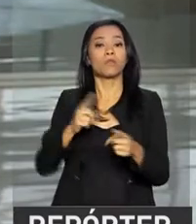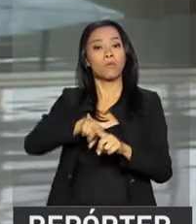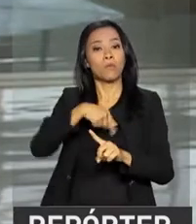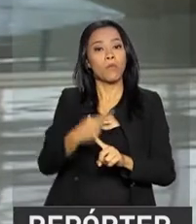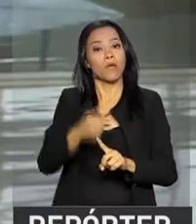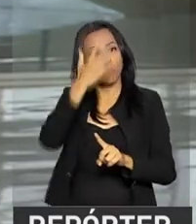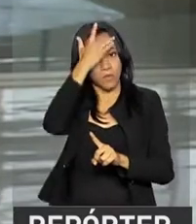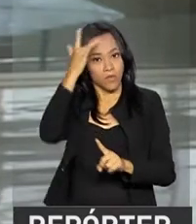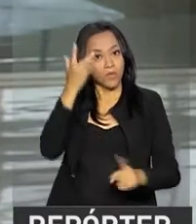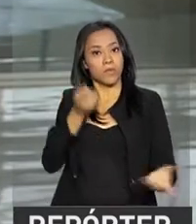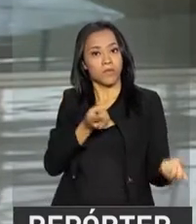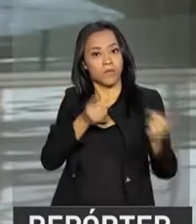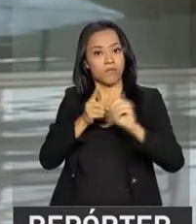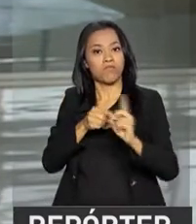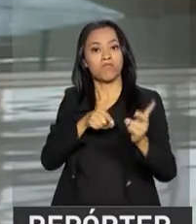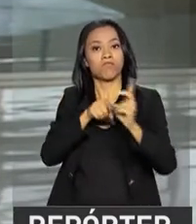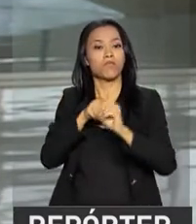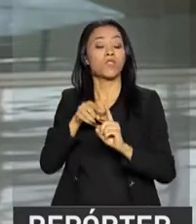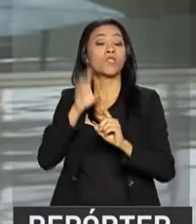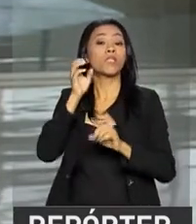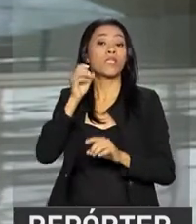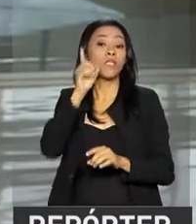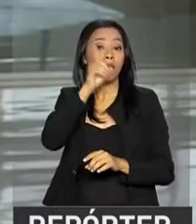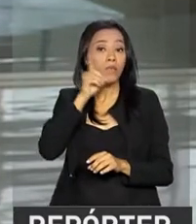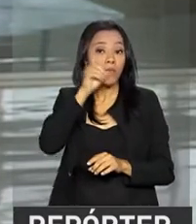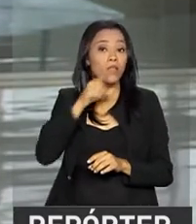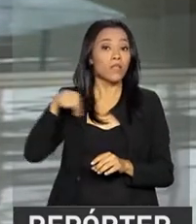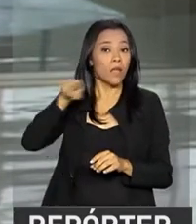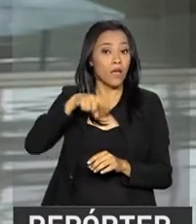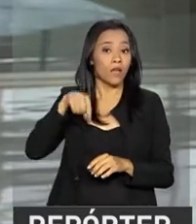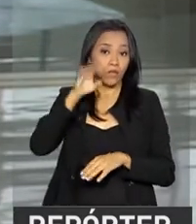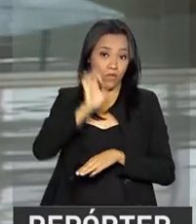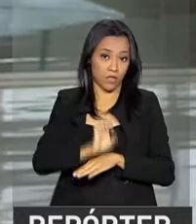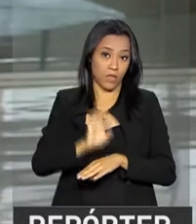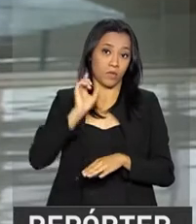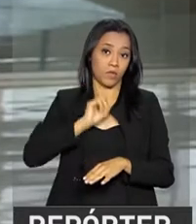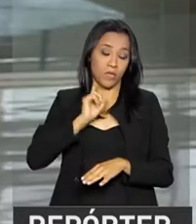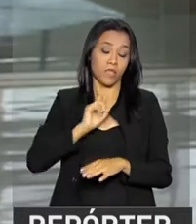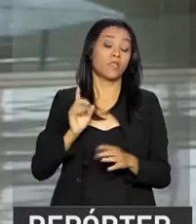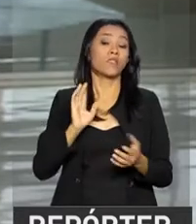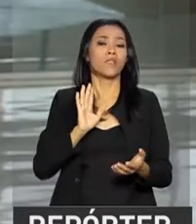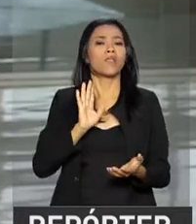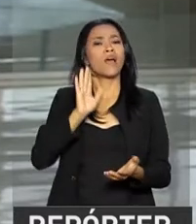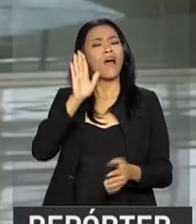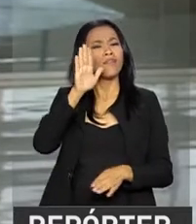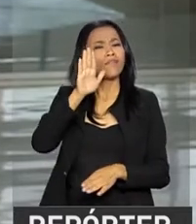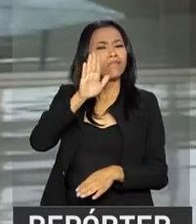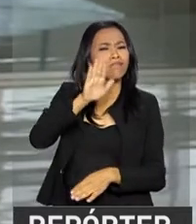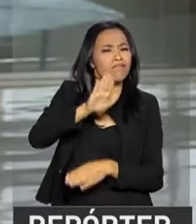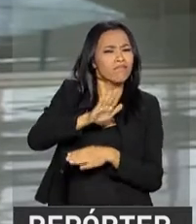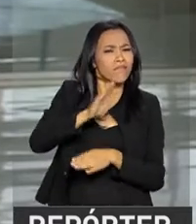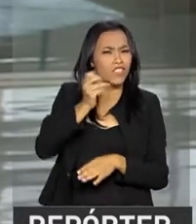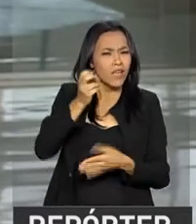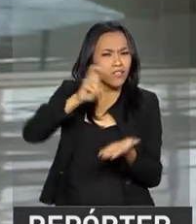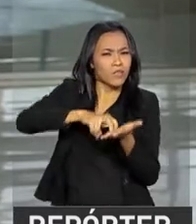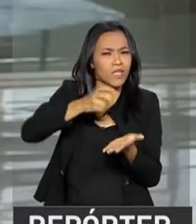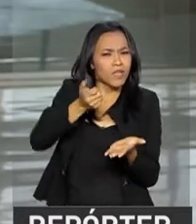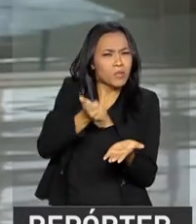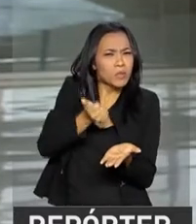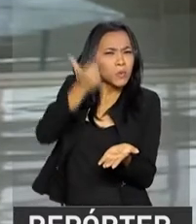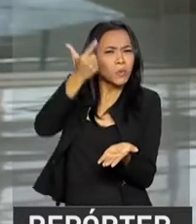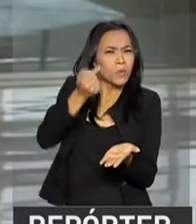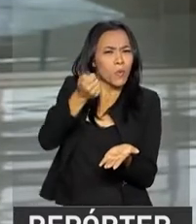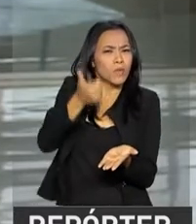bancada de deputados de minas gerais e ainda no final da manhã michel temer tem encontro com o ministro da